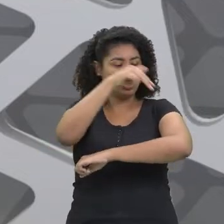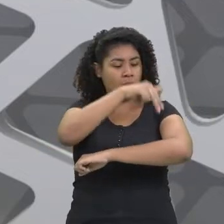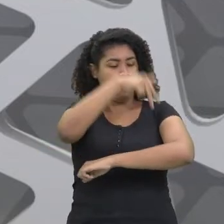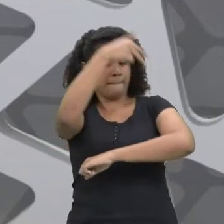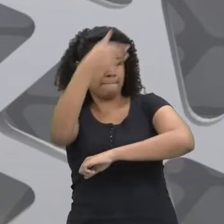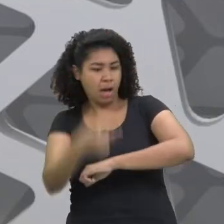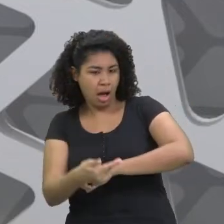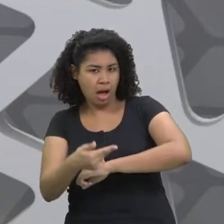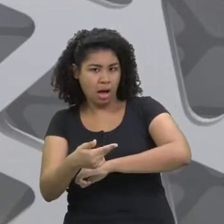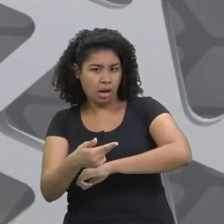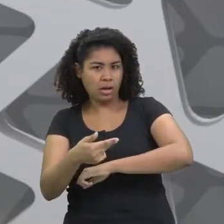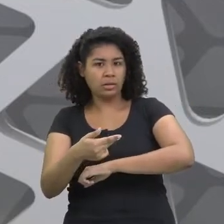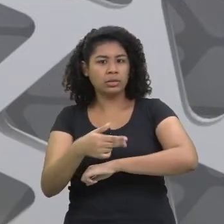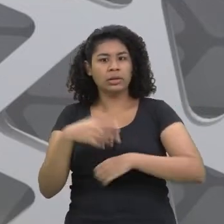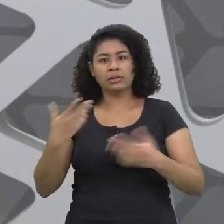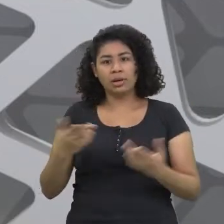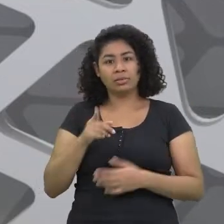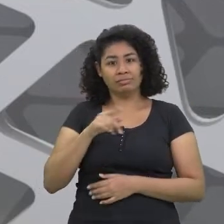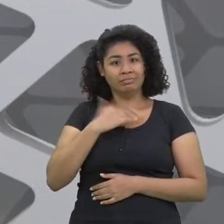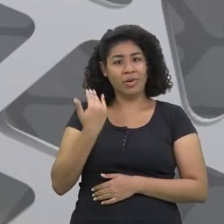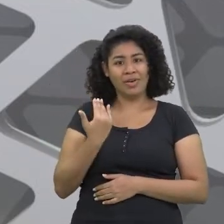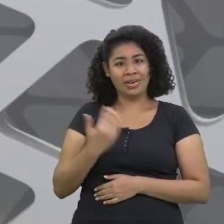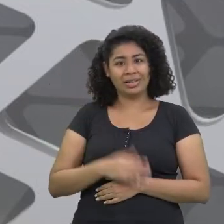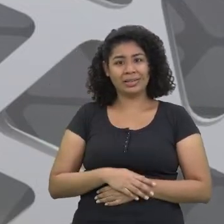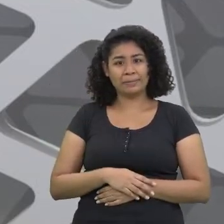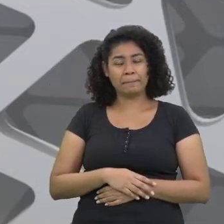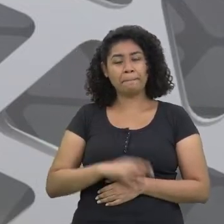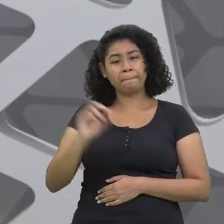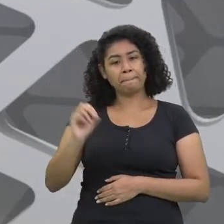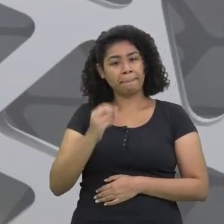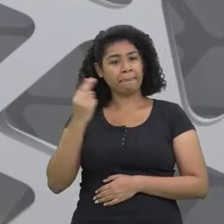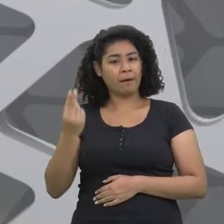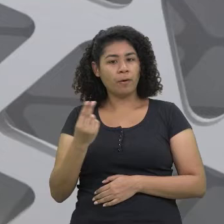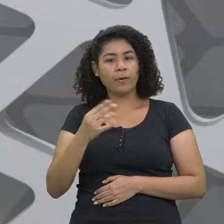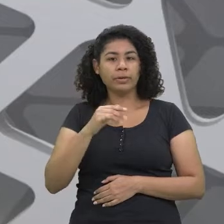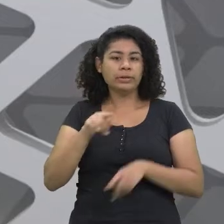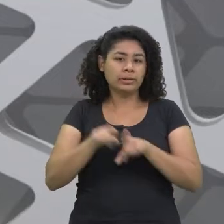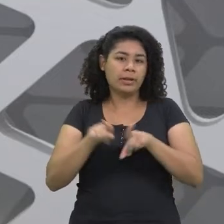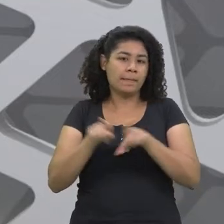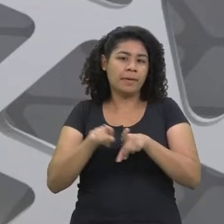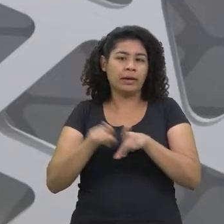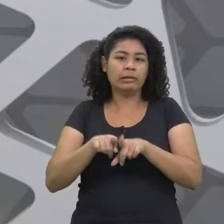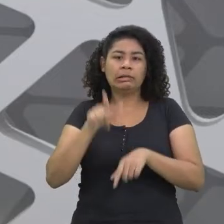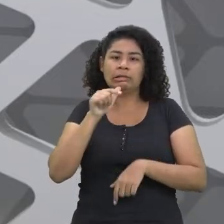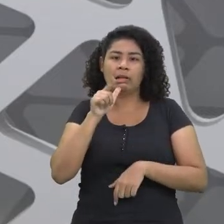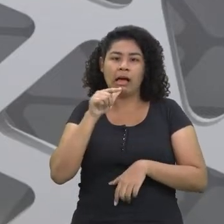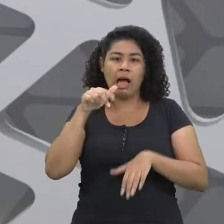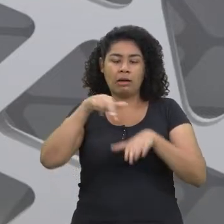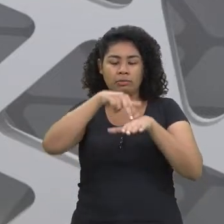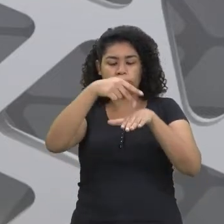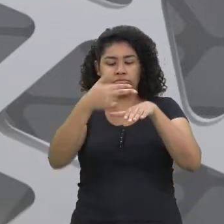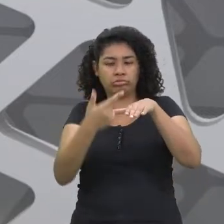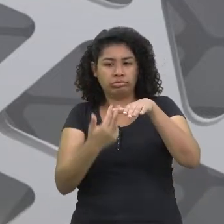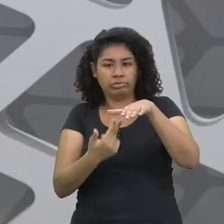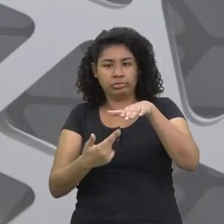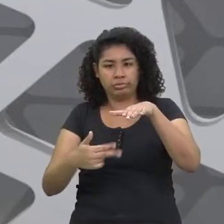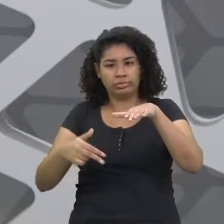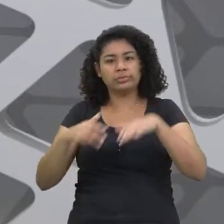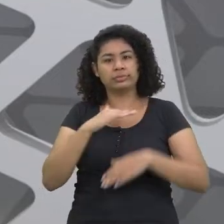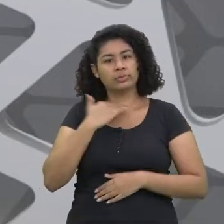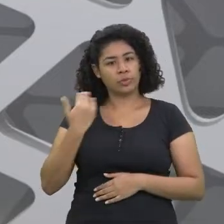ela era inocente, mas de qualquer jeito ela iria morrer. Ou ainda afogando também, né? Mas foram formas